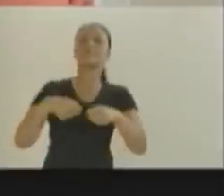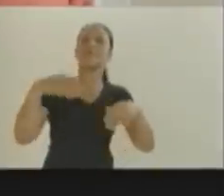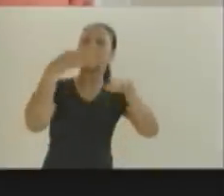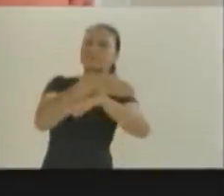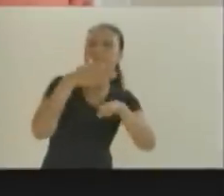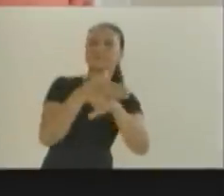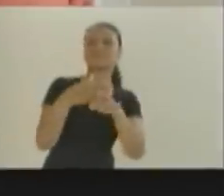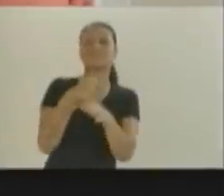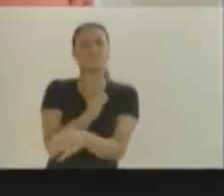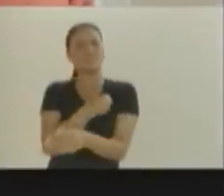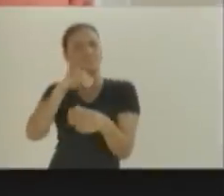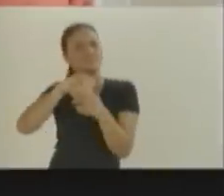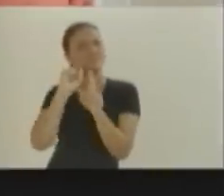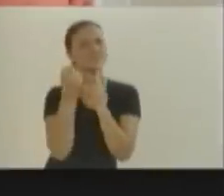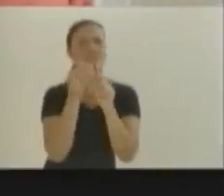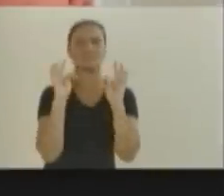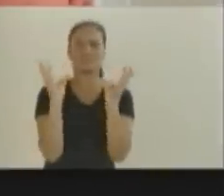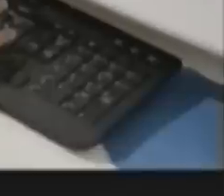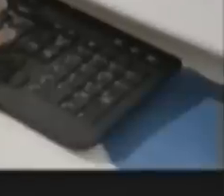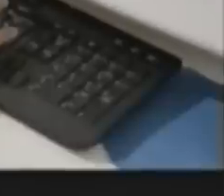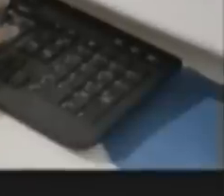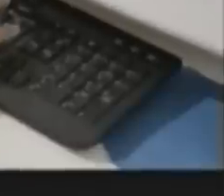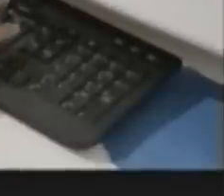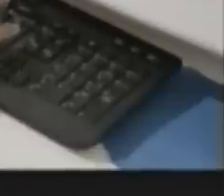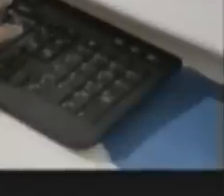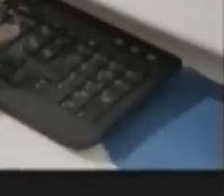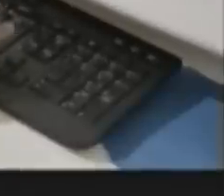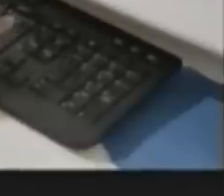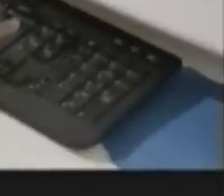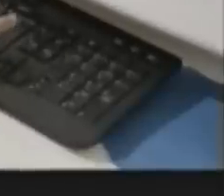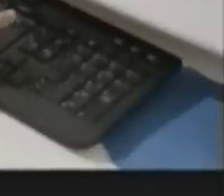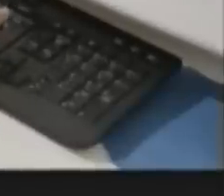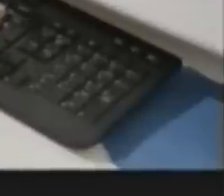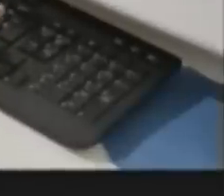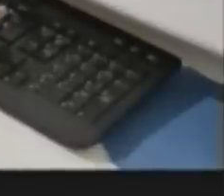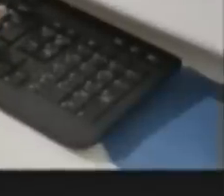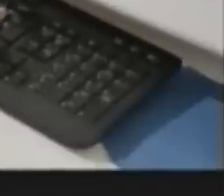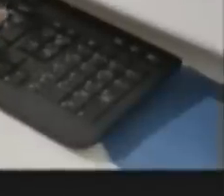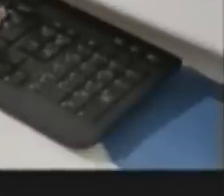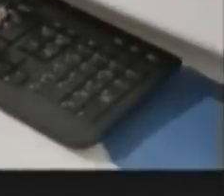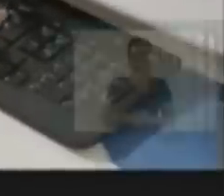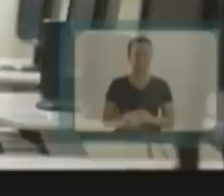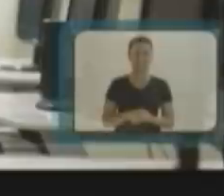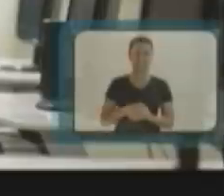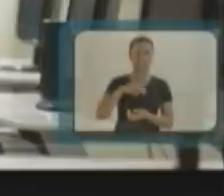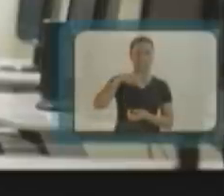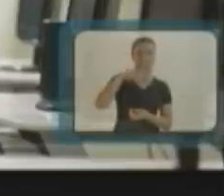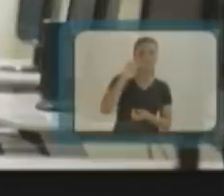são importantes para a convivência de todos. Gabriel utiliza o programa de computador DOSVox.